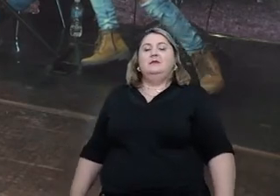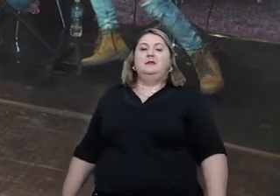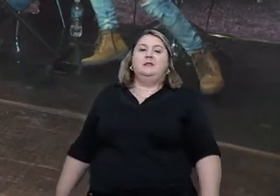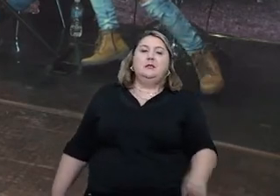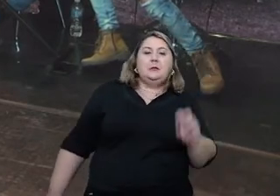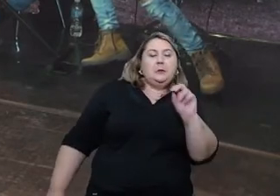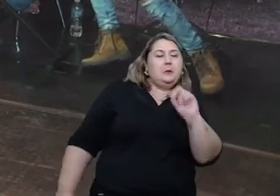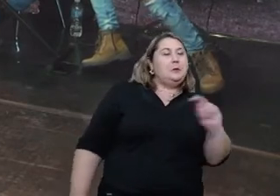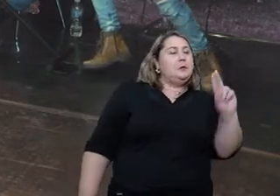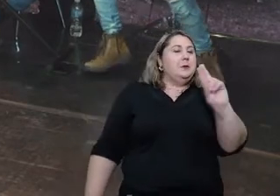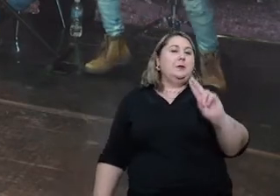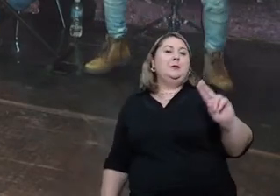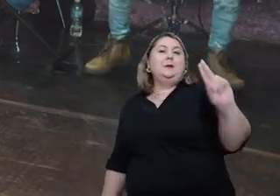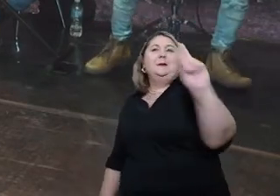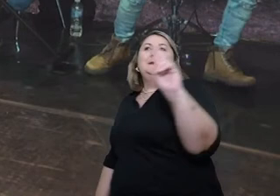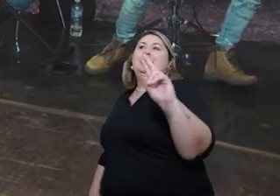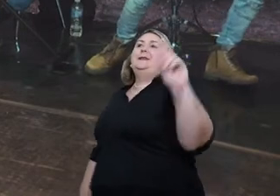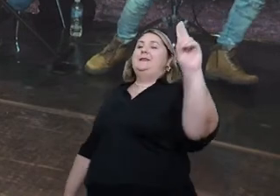yeah.